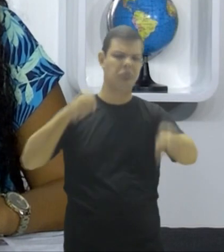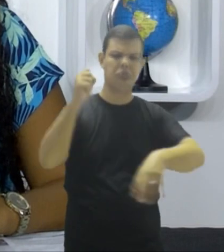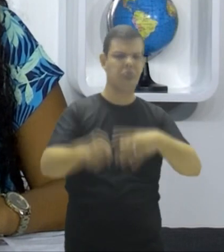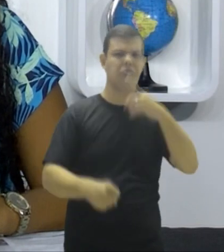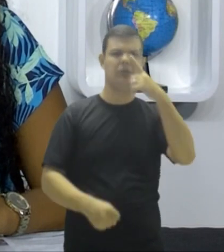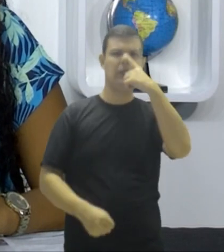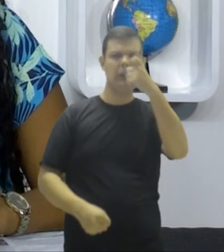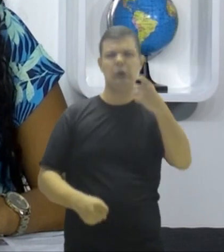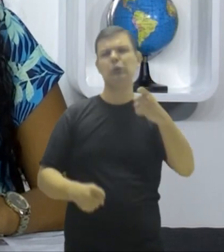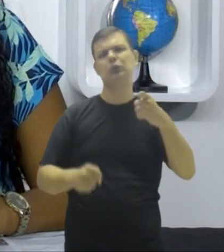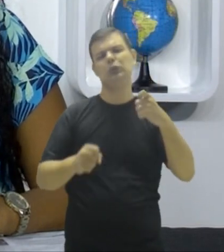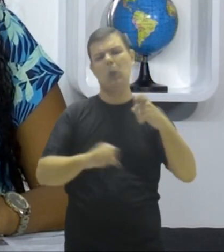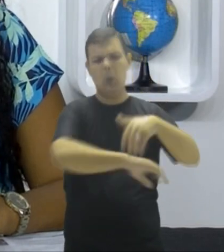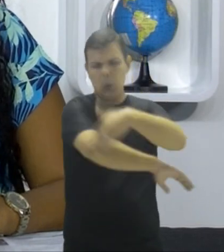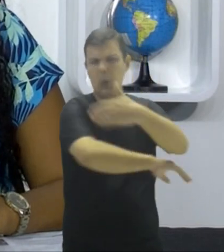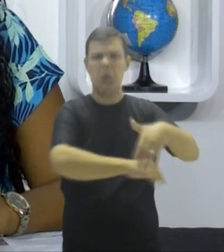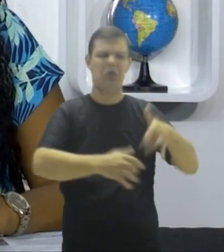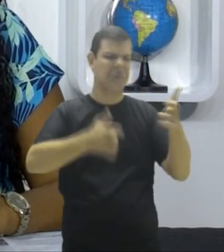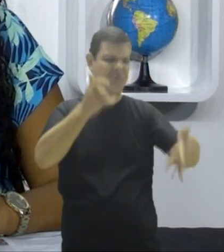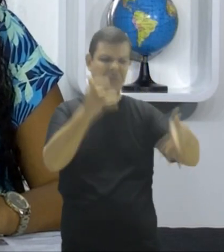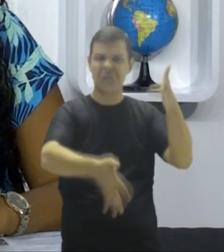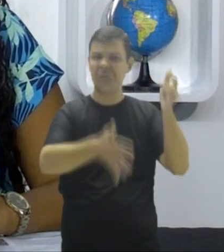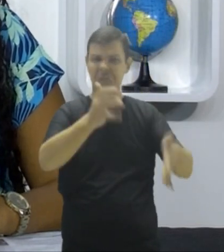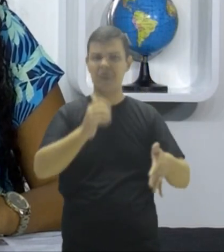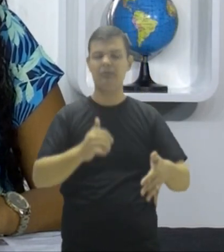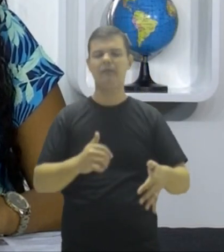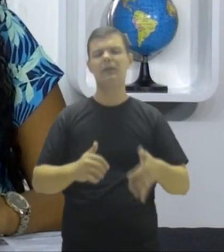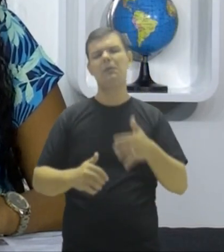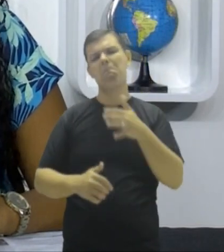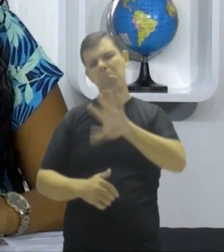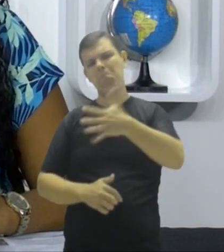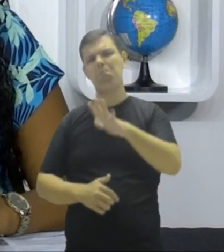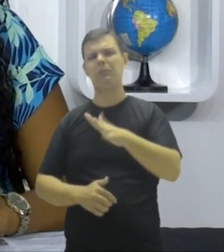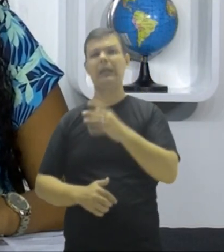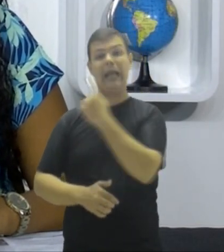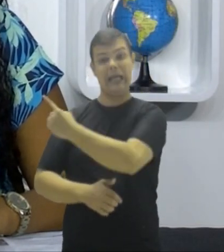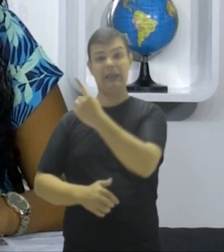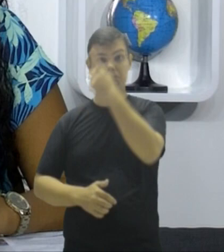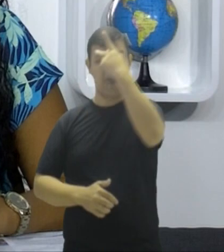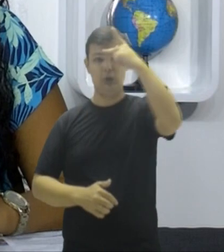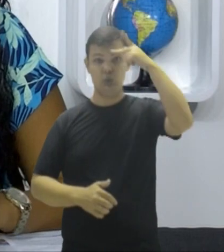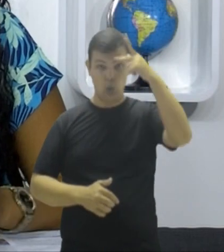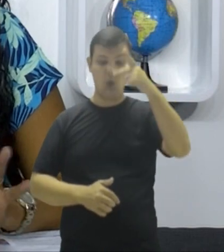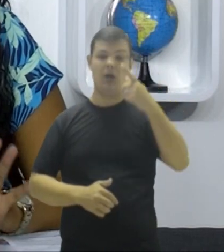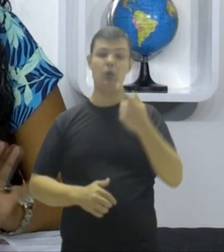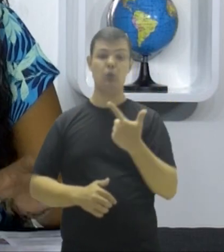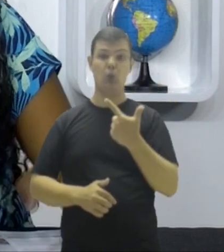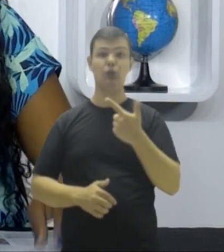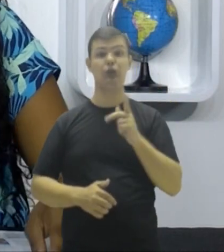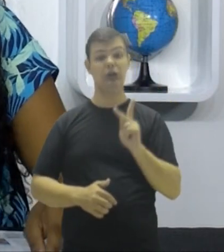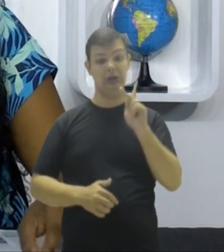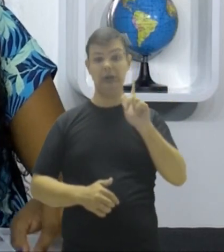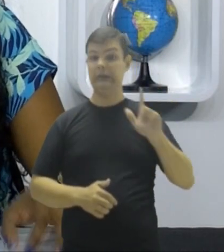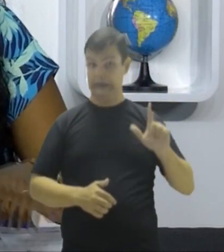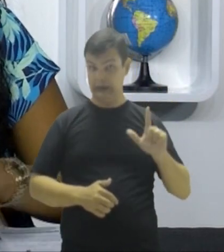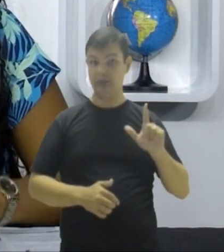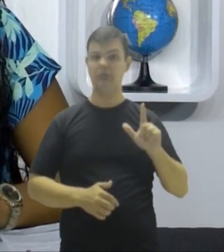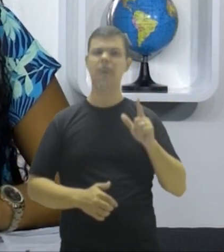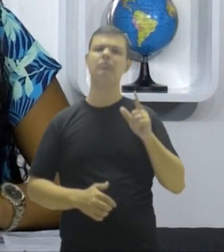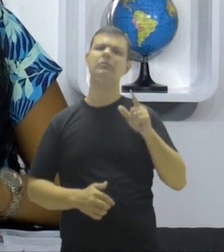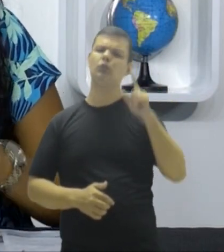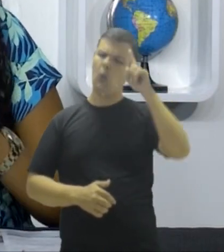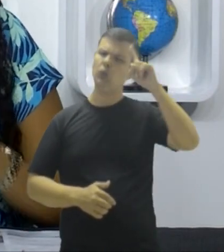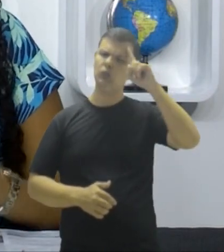lixo domiciliar. Em média, uma pessoa produz uns 2 quilos de lixo por dia, segundo algumas pesquisas